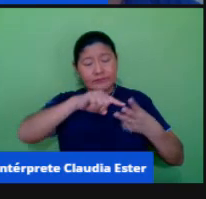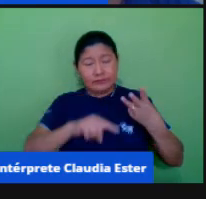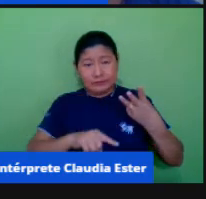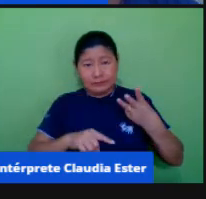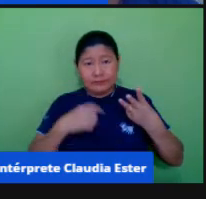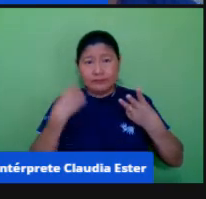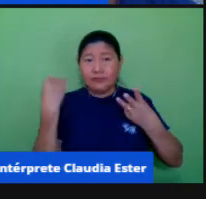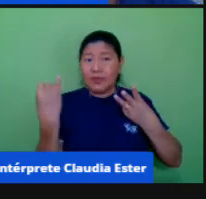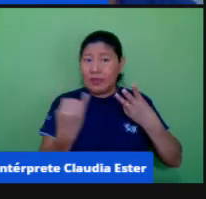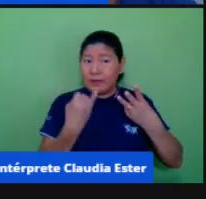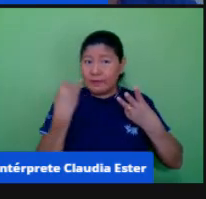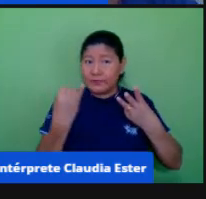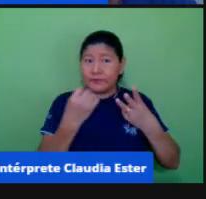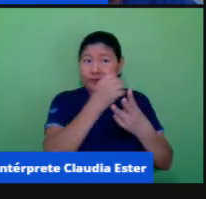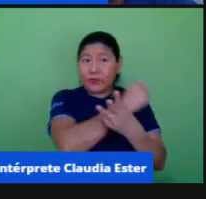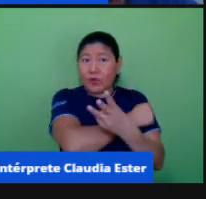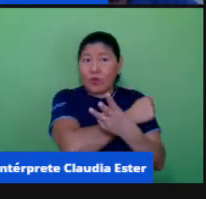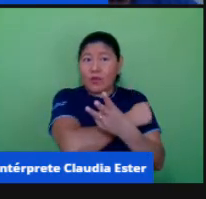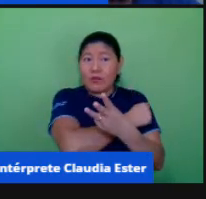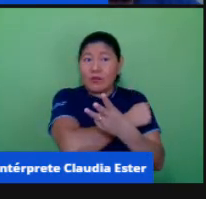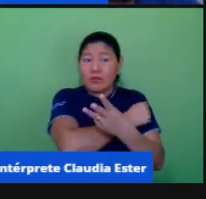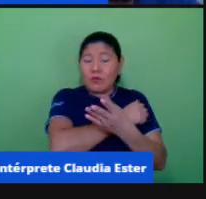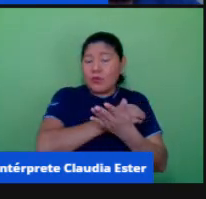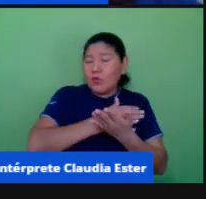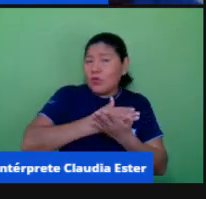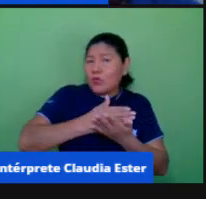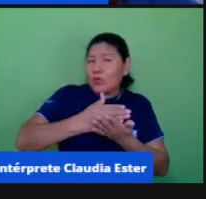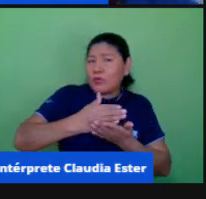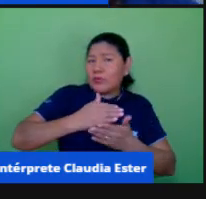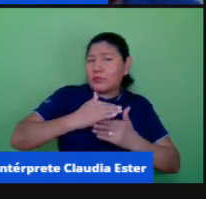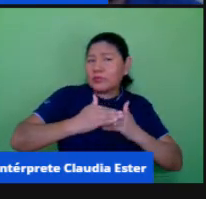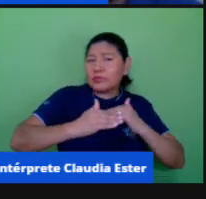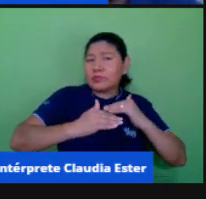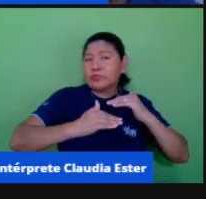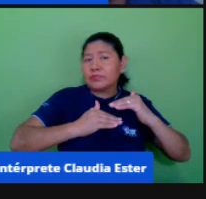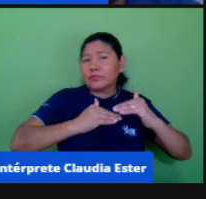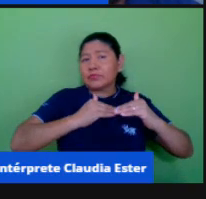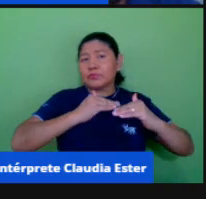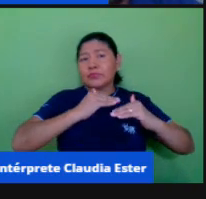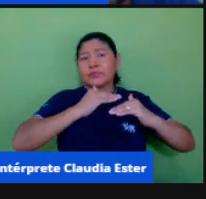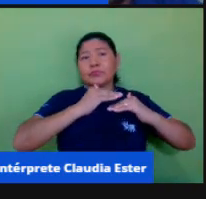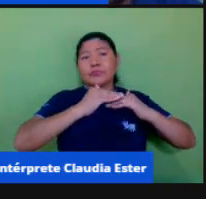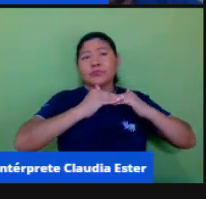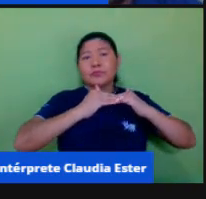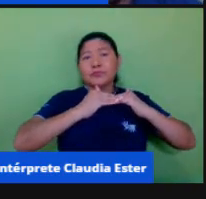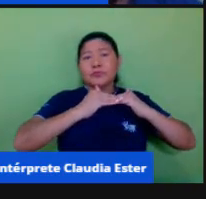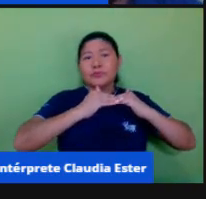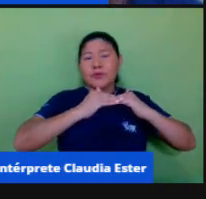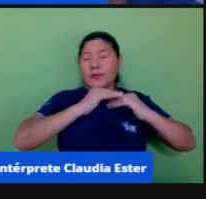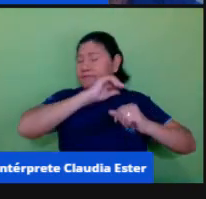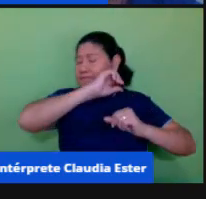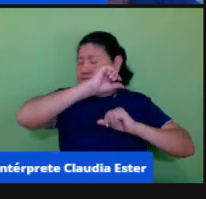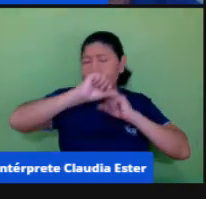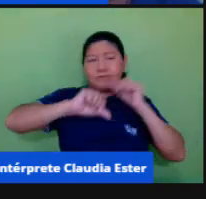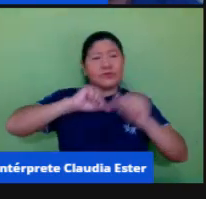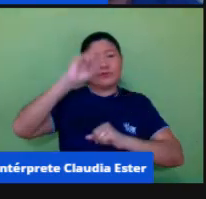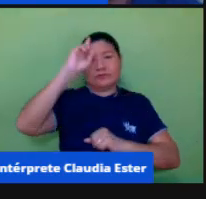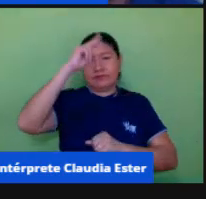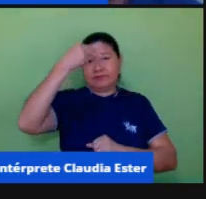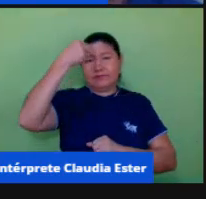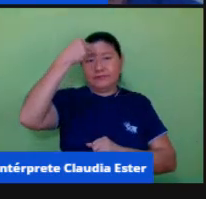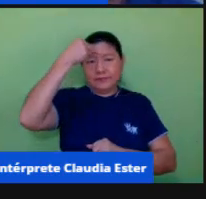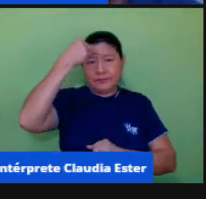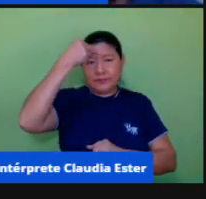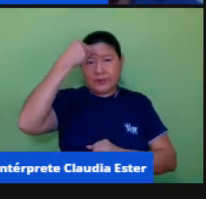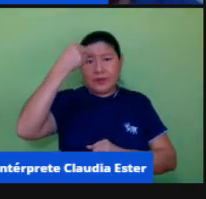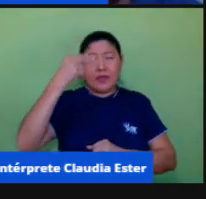o aluno passa a desenvolver, então, claro, nós gostaríamos sempre, mas a partir desses documentos, né, você passa a ter de forma